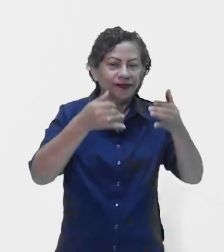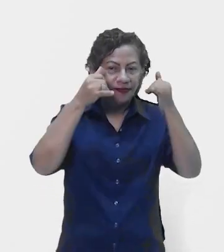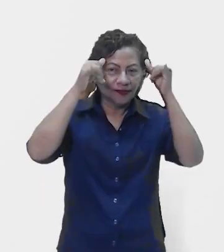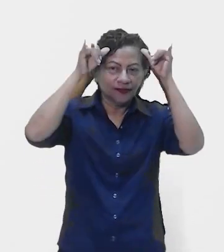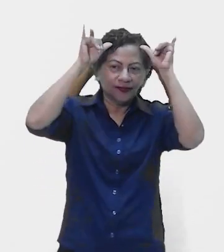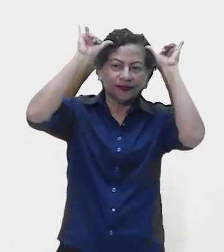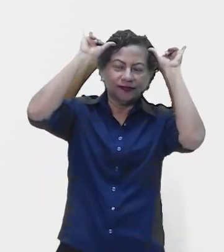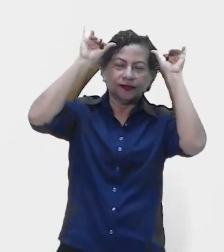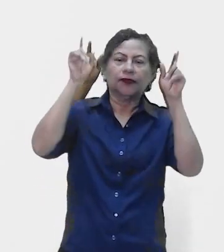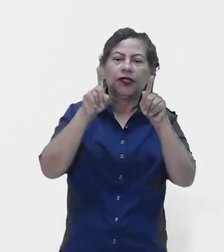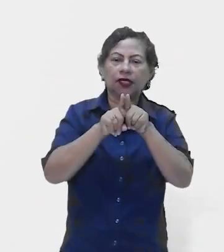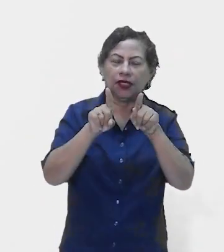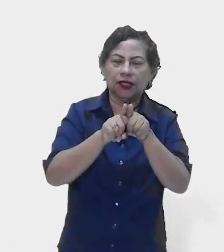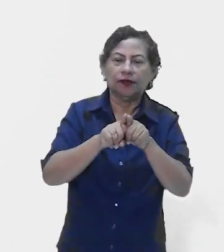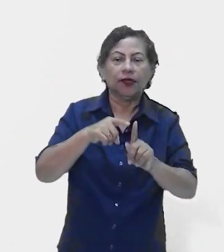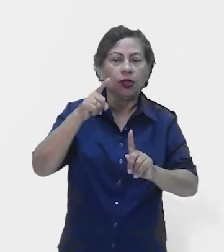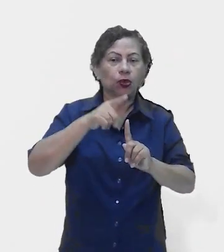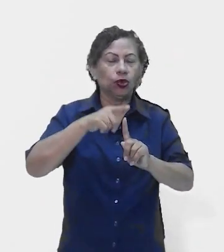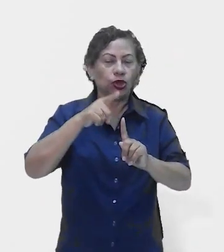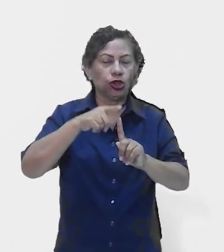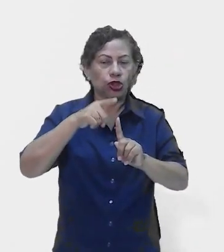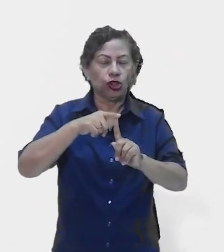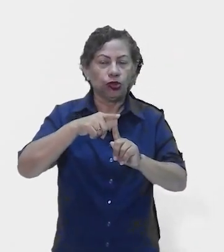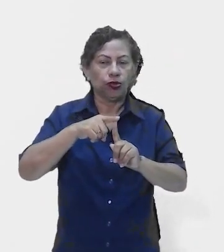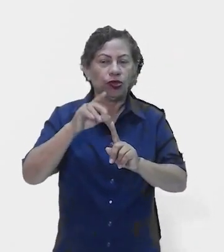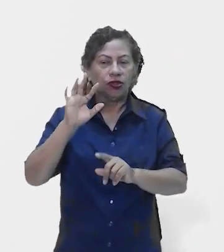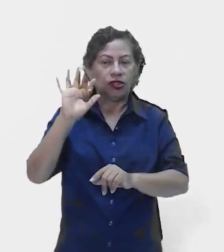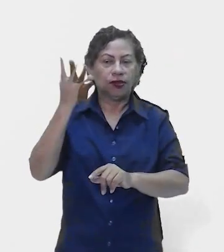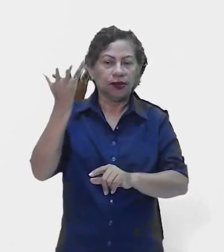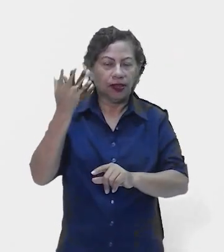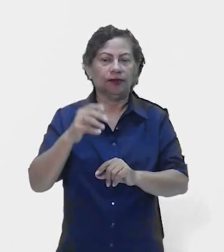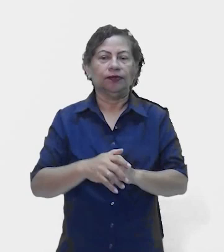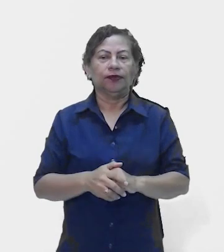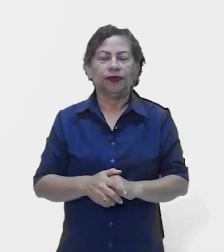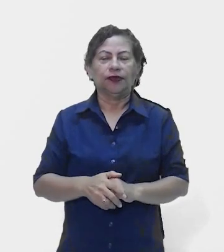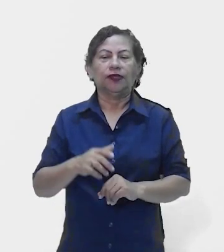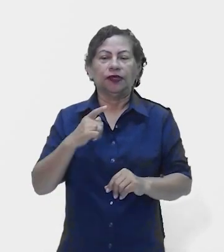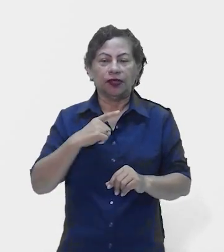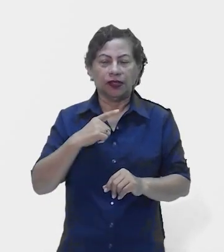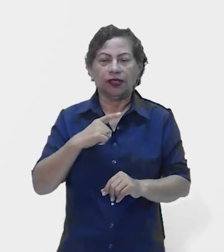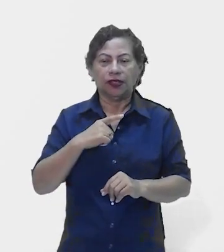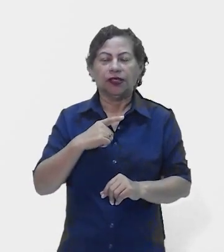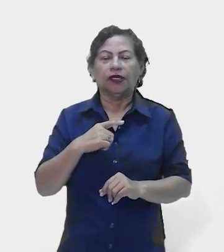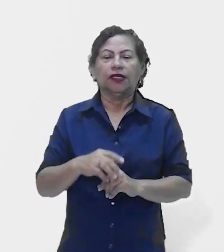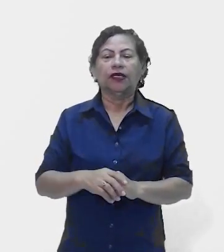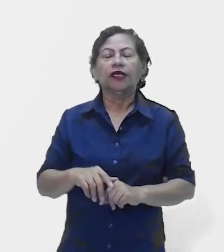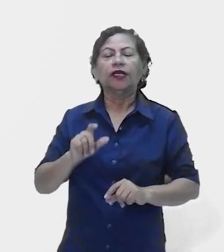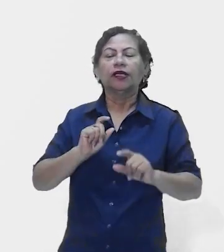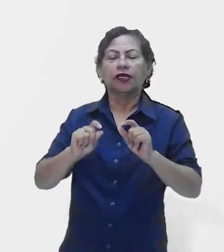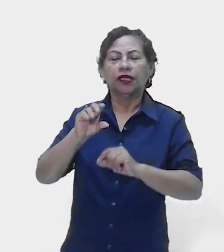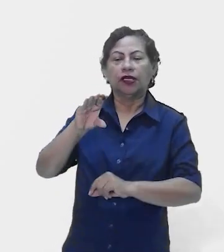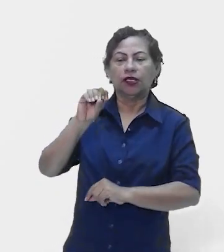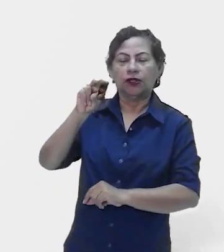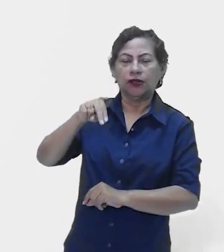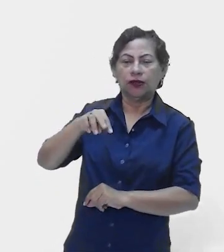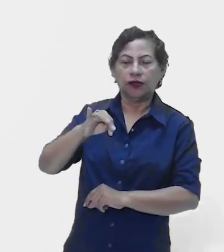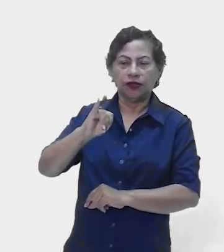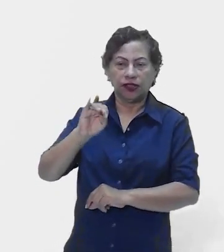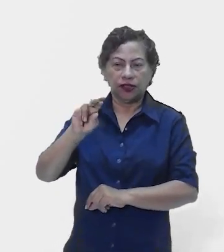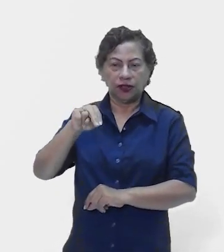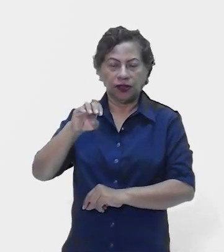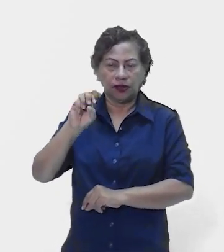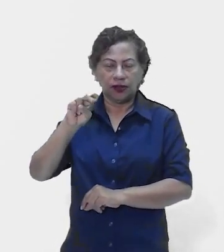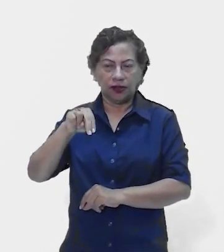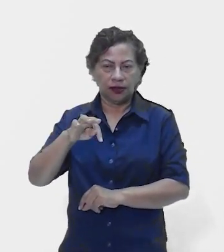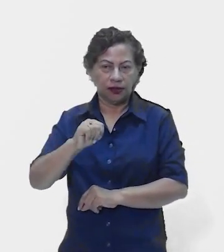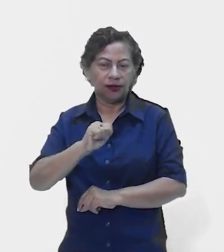variação climática, a diferenciação climática. O nosso país ele é considerado um país continental, certo? Isso acaba dando